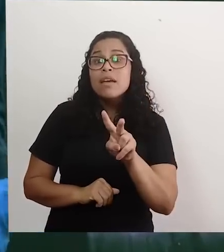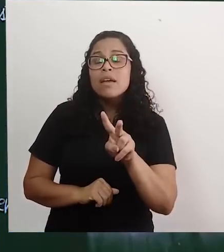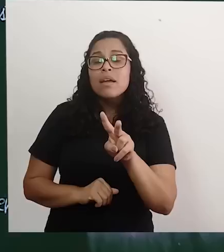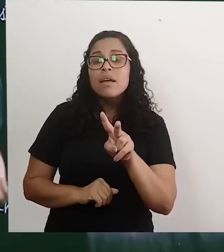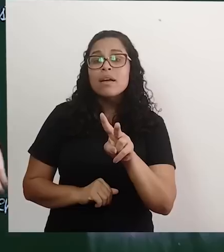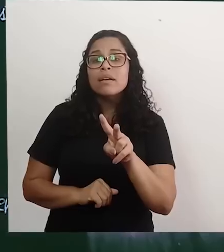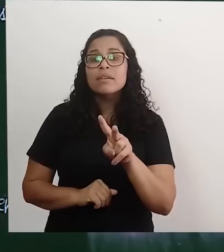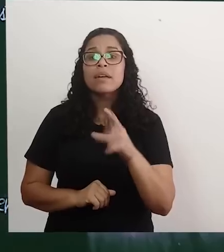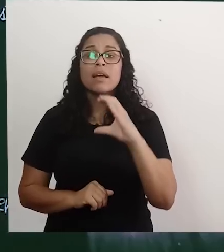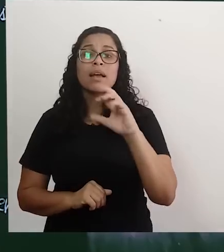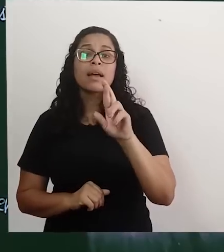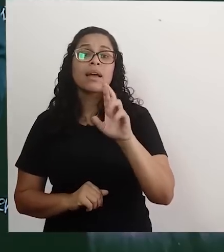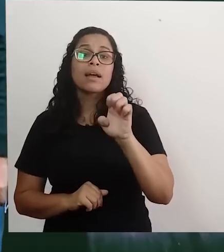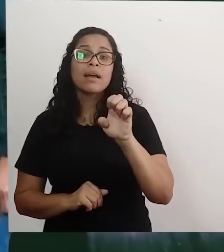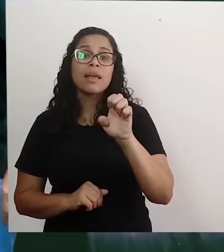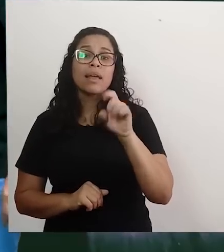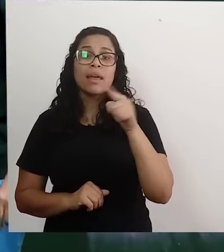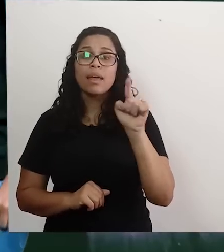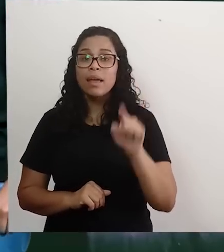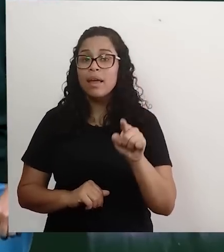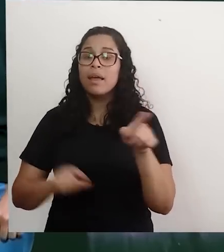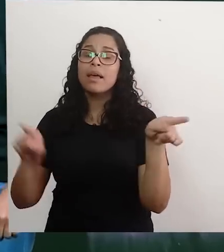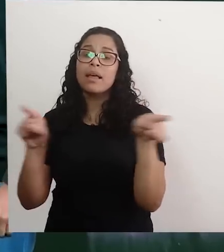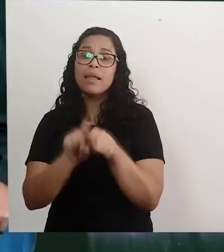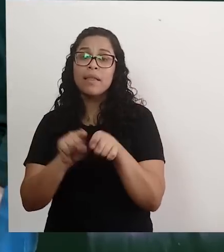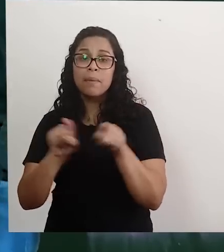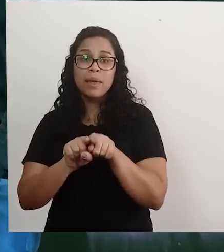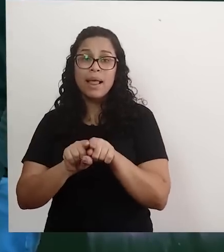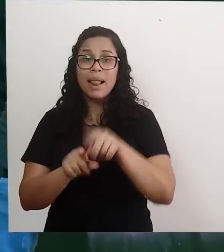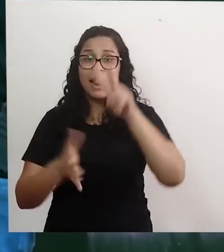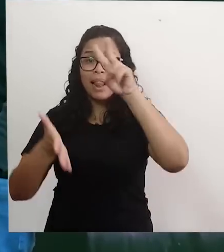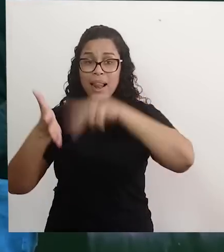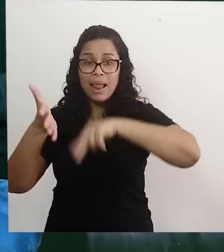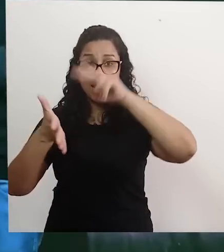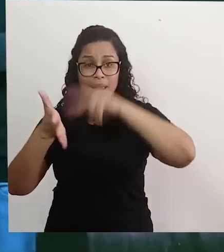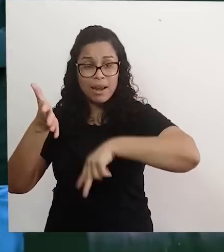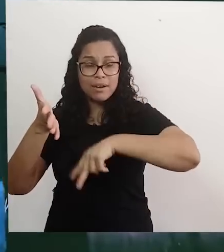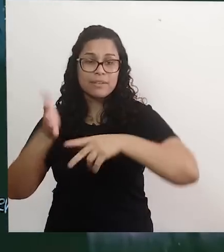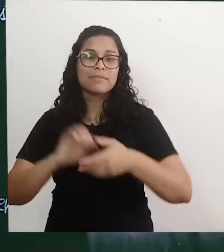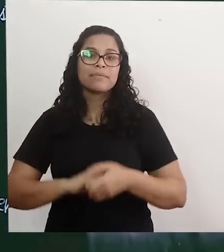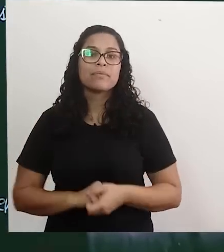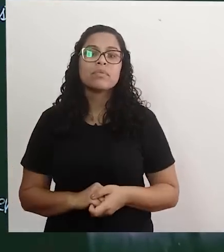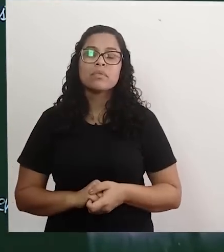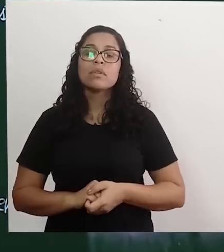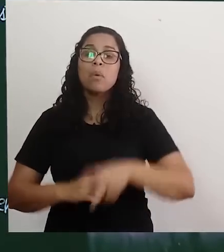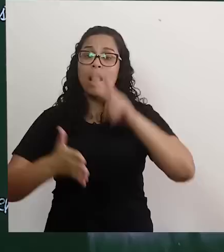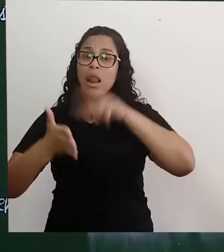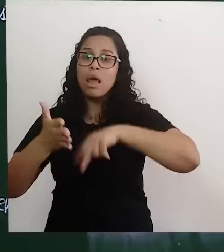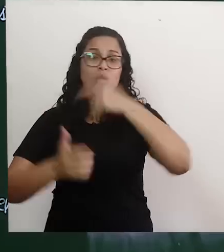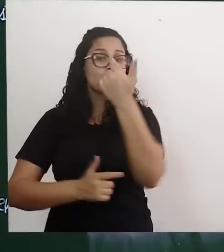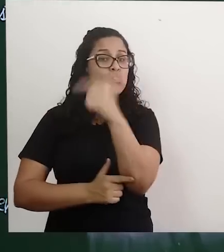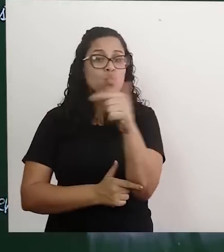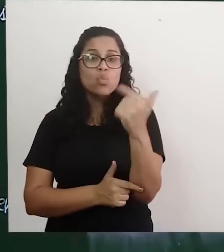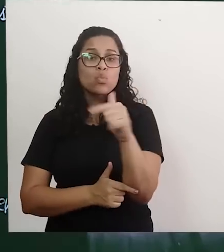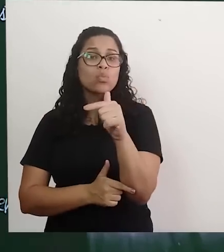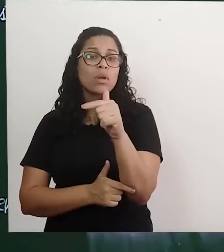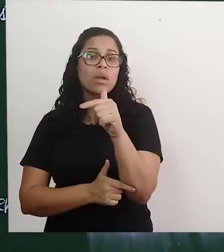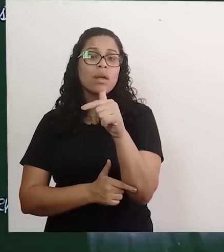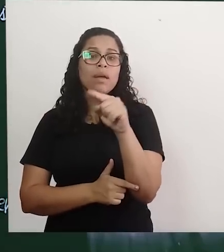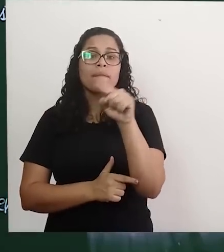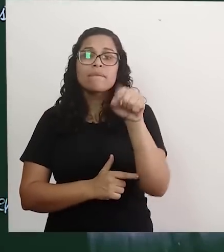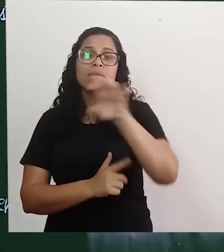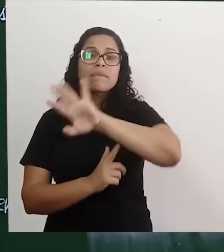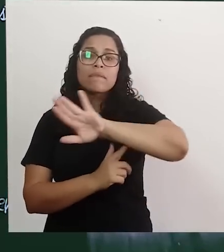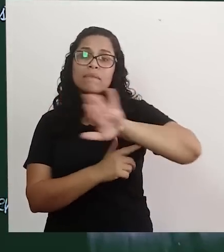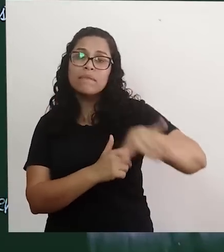no plural. Nem todos creem em tudo que leem e veem. Esse acento caiu, esse acento não existe mais com essas